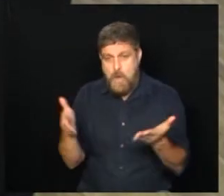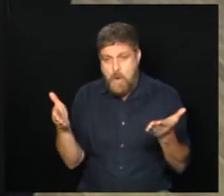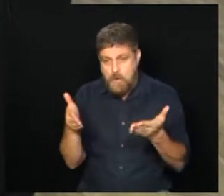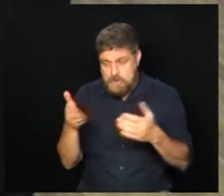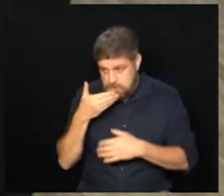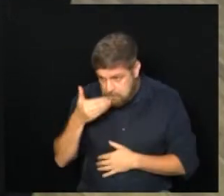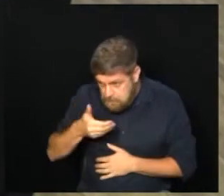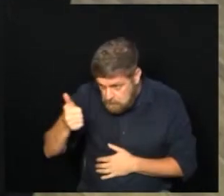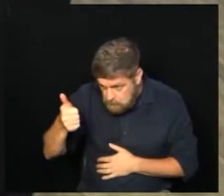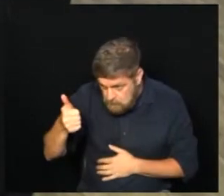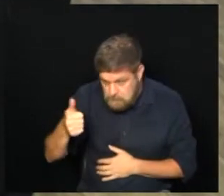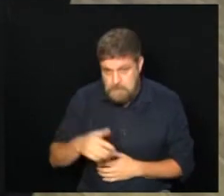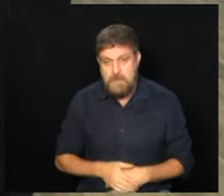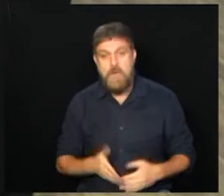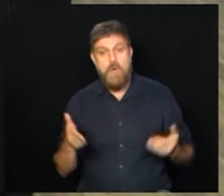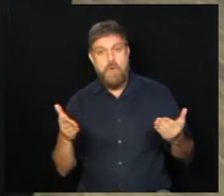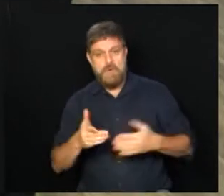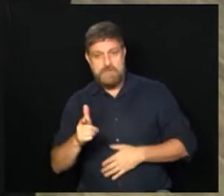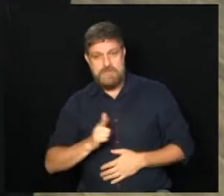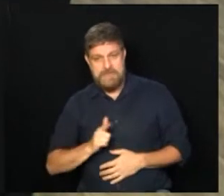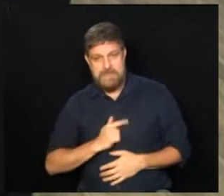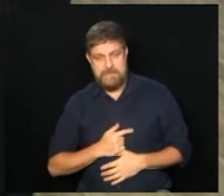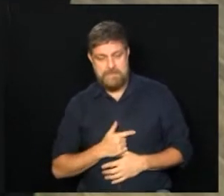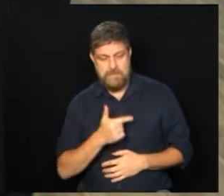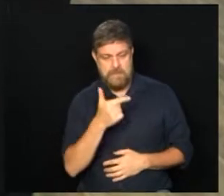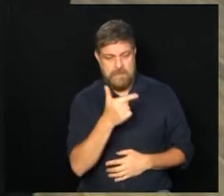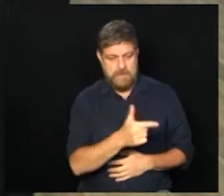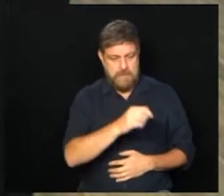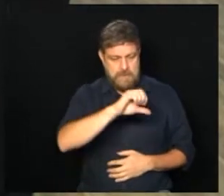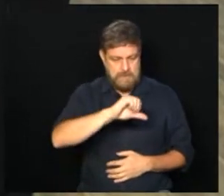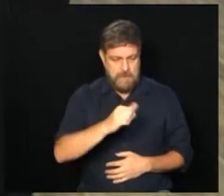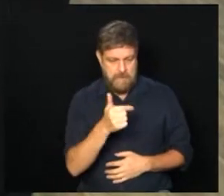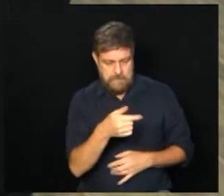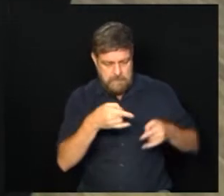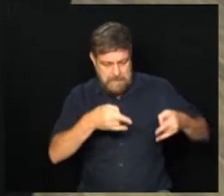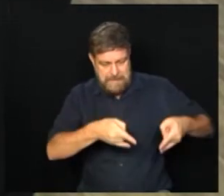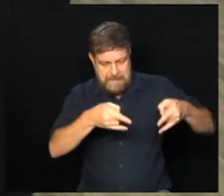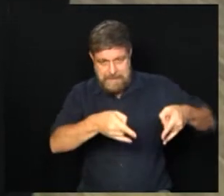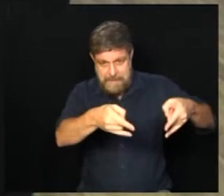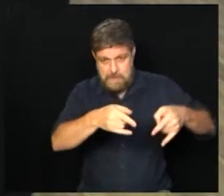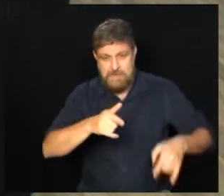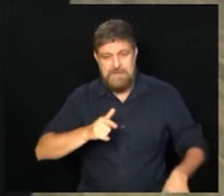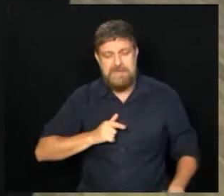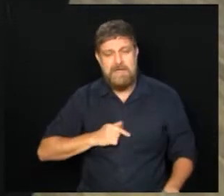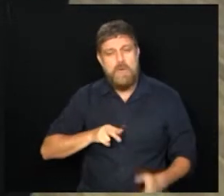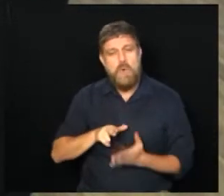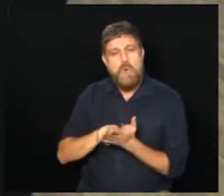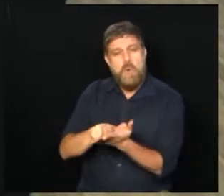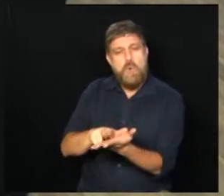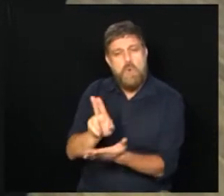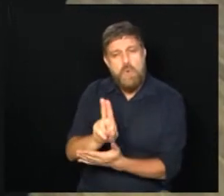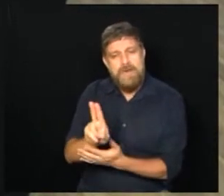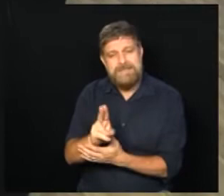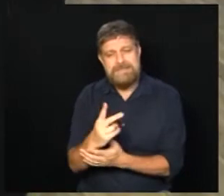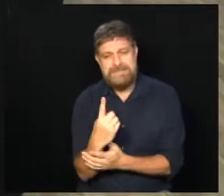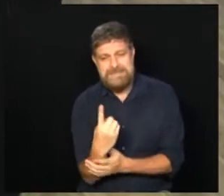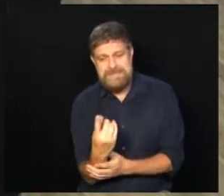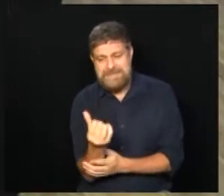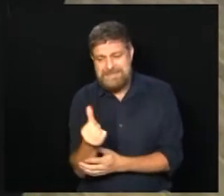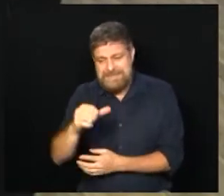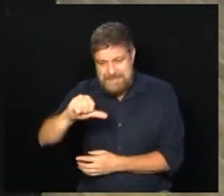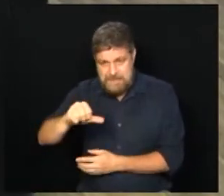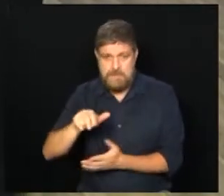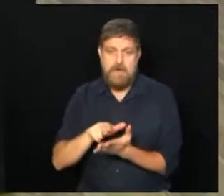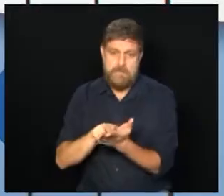queda. Isso, olha, a gente tem dos 292 leitos disponíveis, a gente tem 169